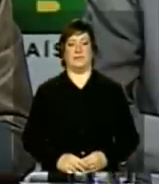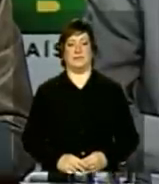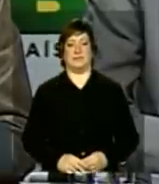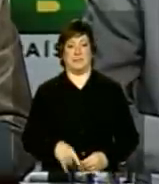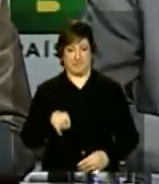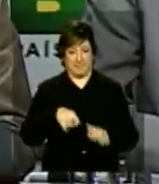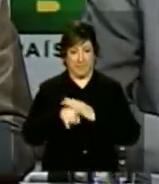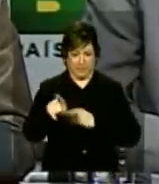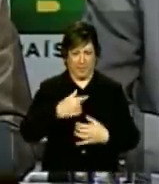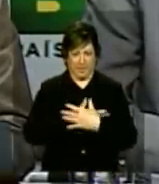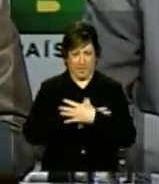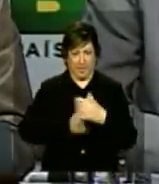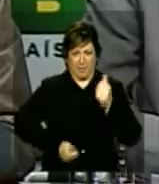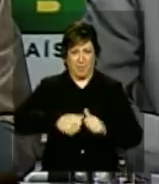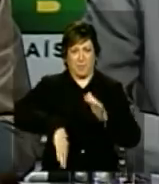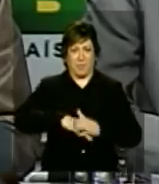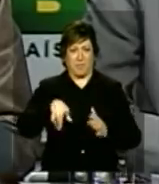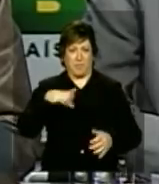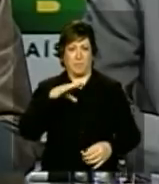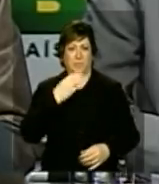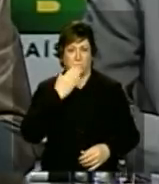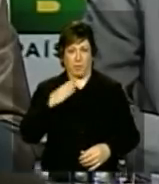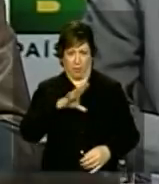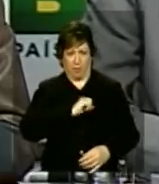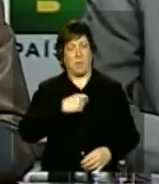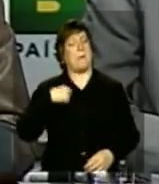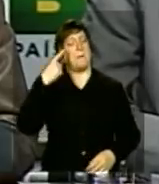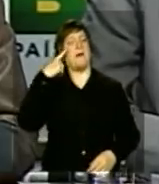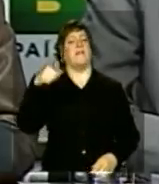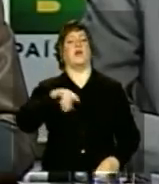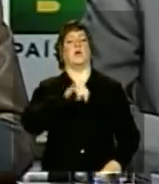é fosse torcedor do Juventus